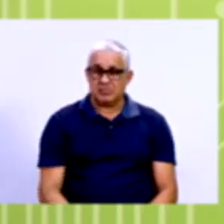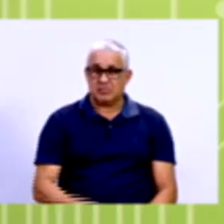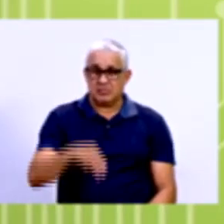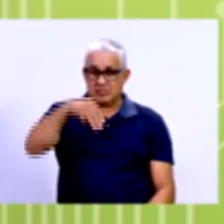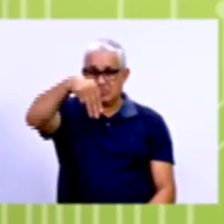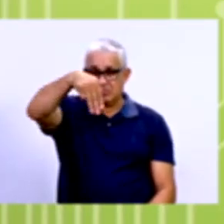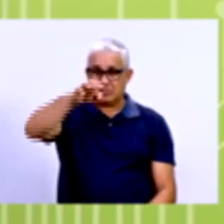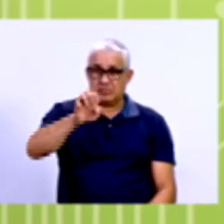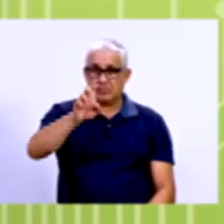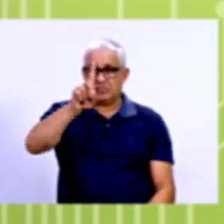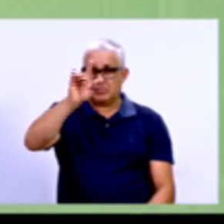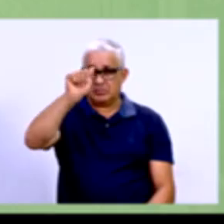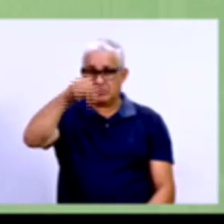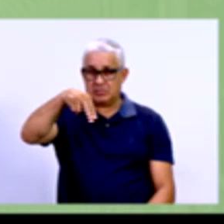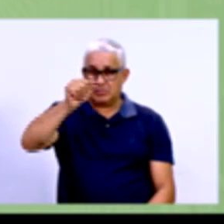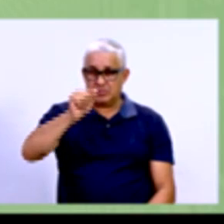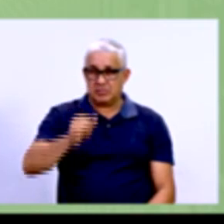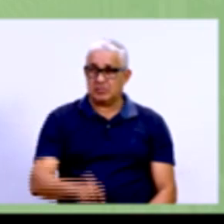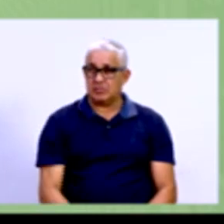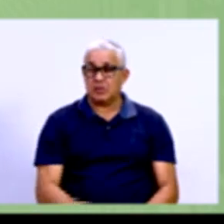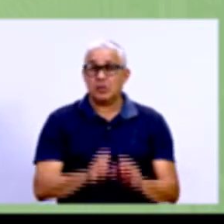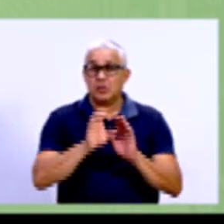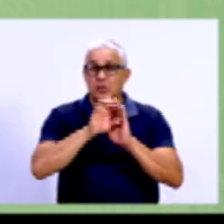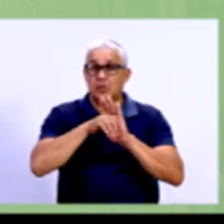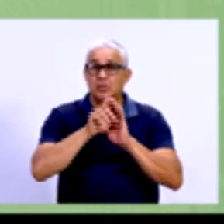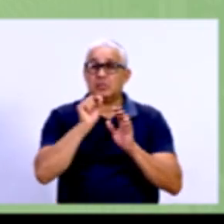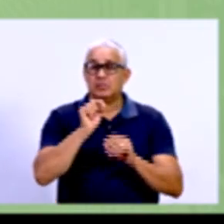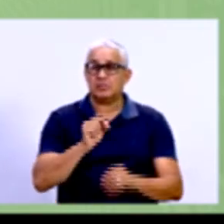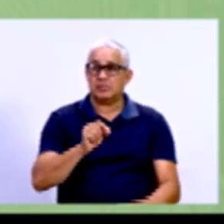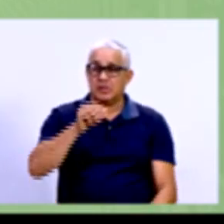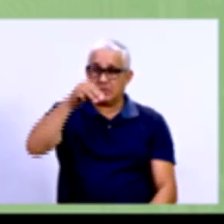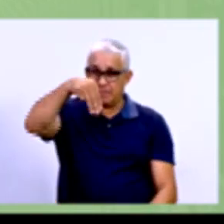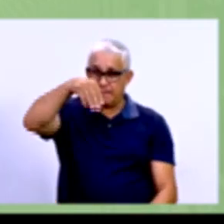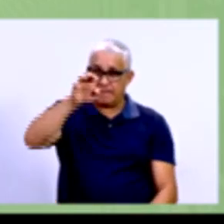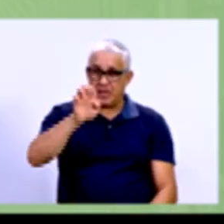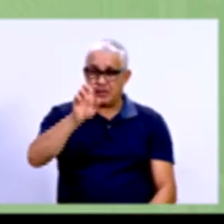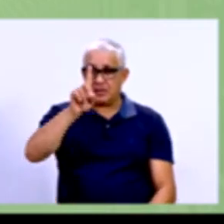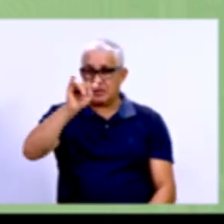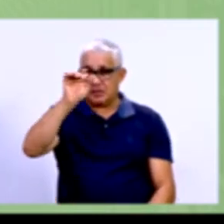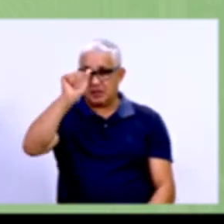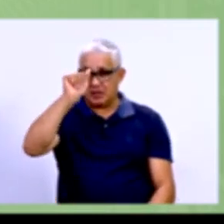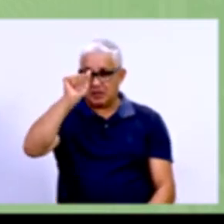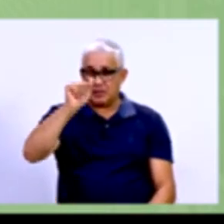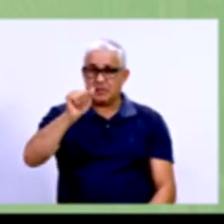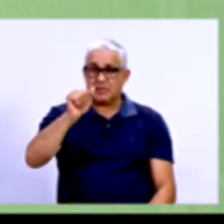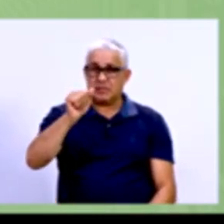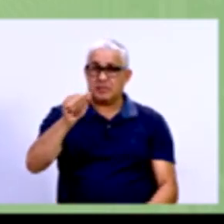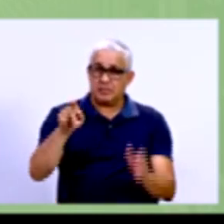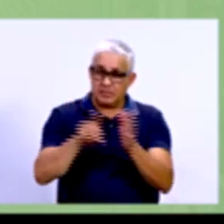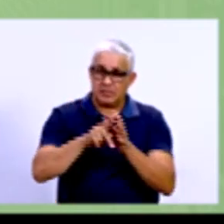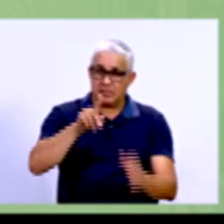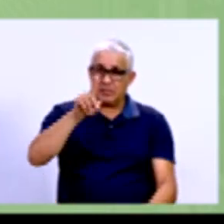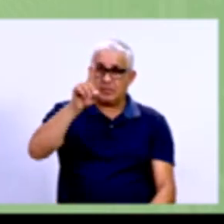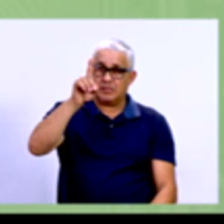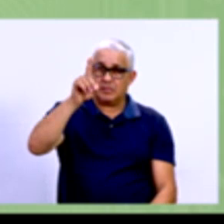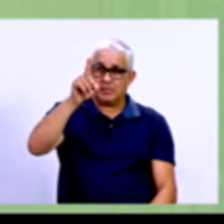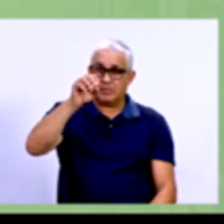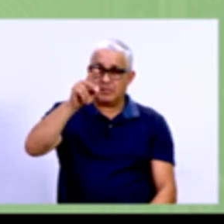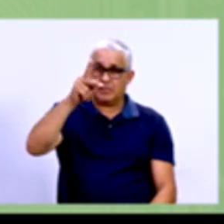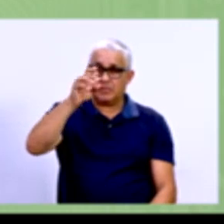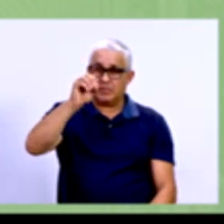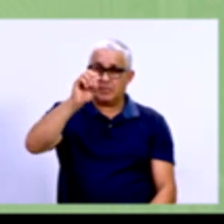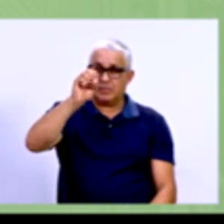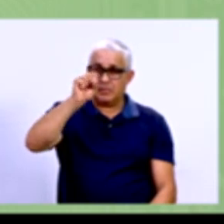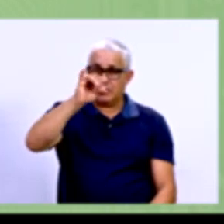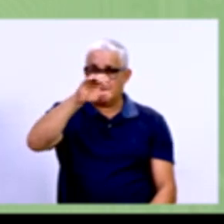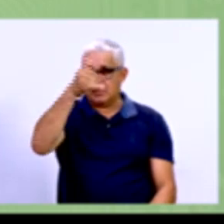Mediana. A definição também, falando de medidas de posição, né? A definição da mediana é dada nos seguintes termos. Para um número